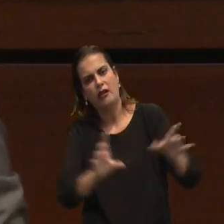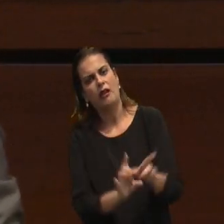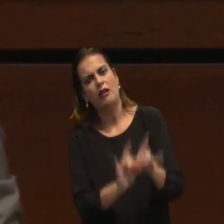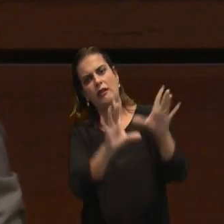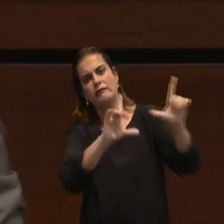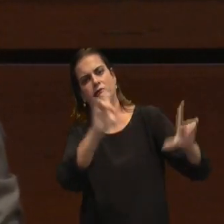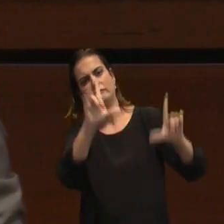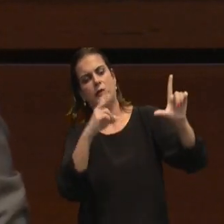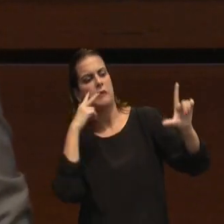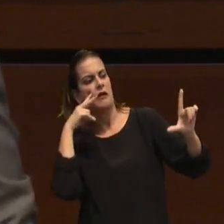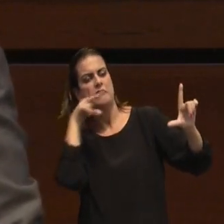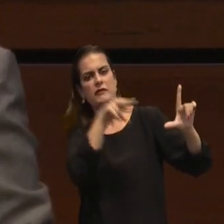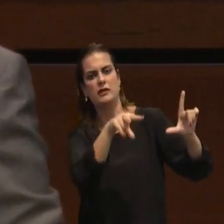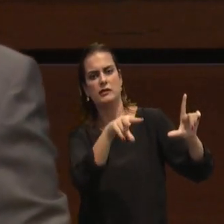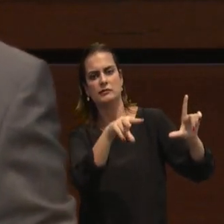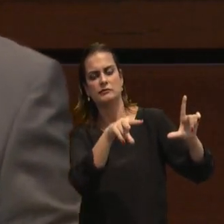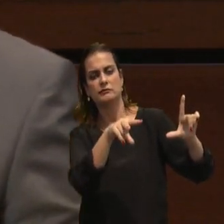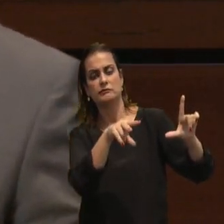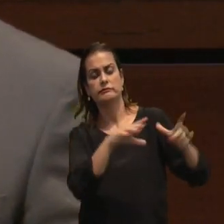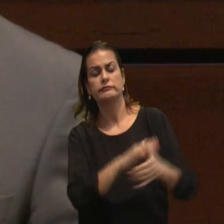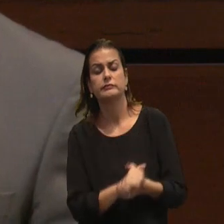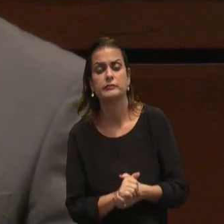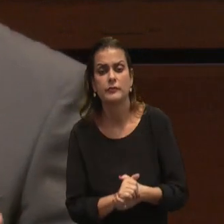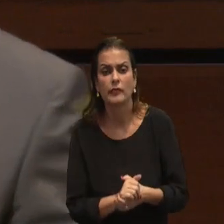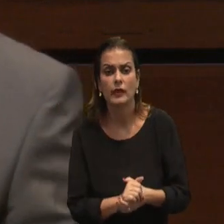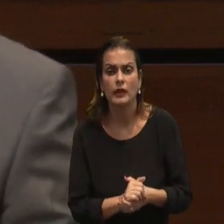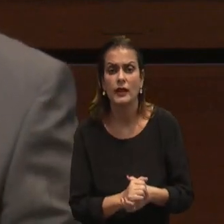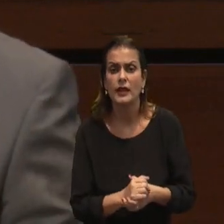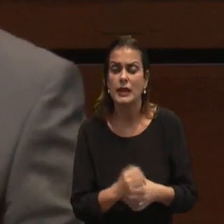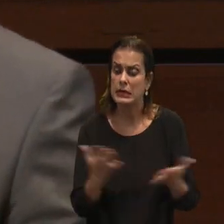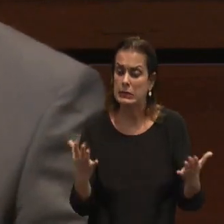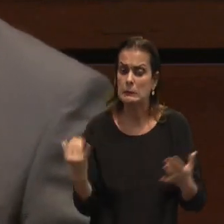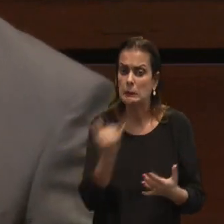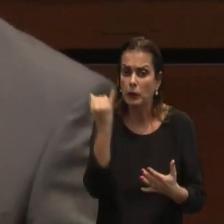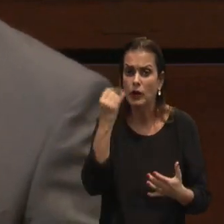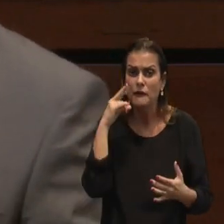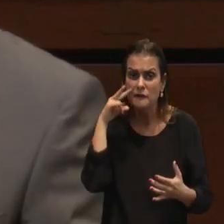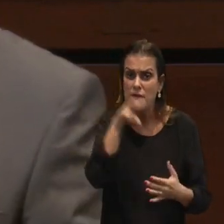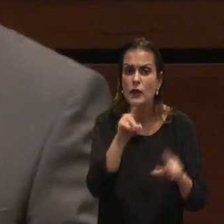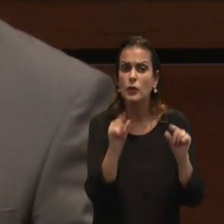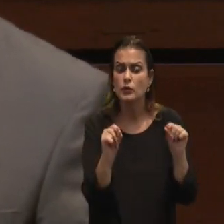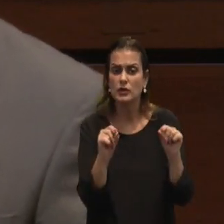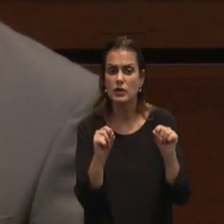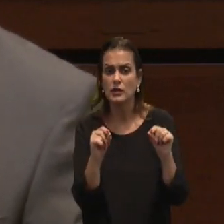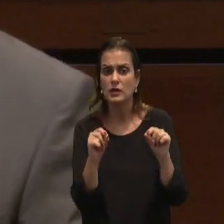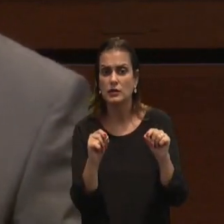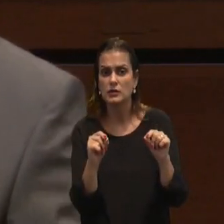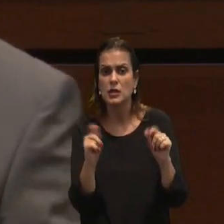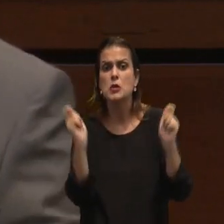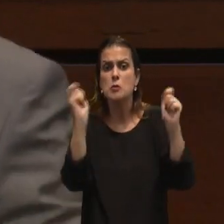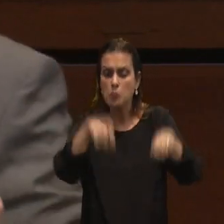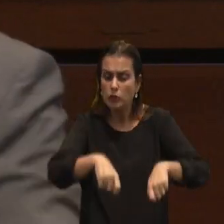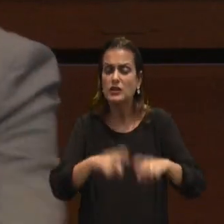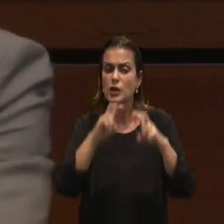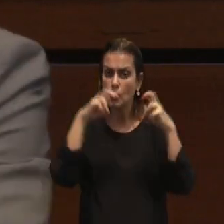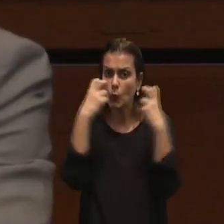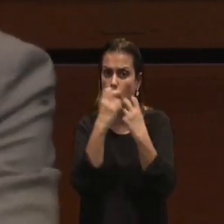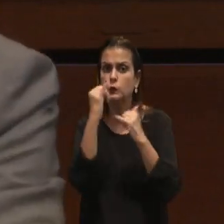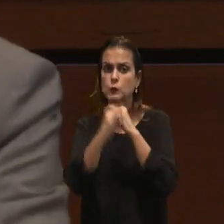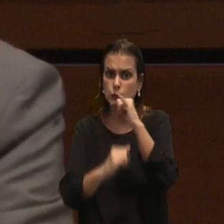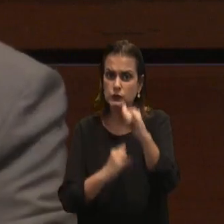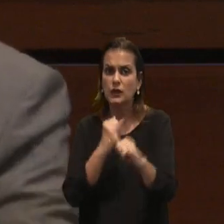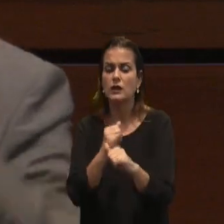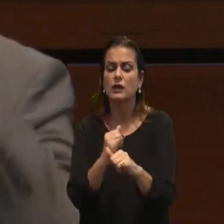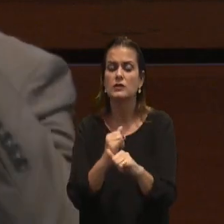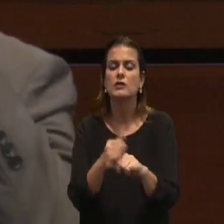disposição. E é interessante que esta possibilidade do culto online, eu cito uma